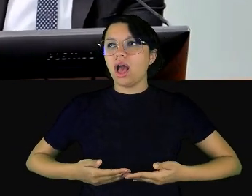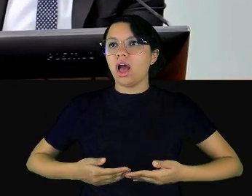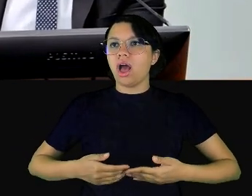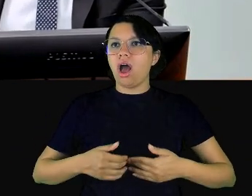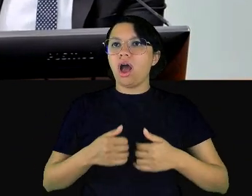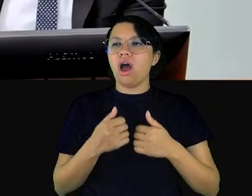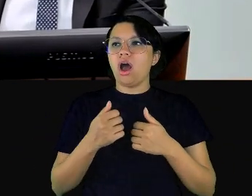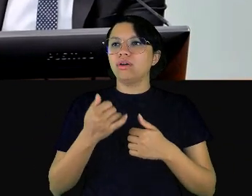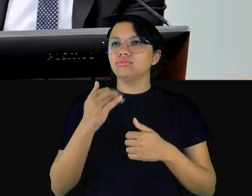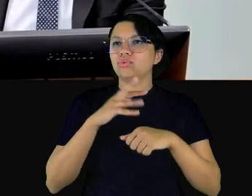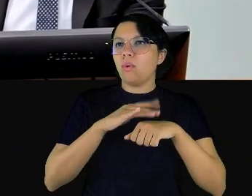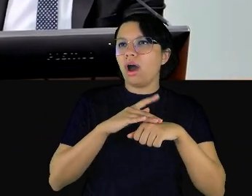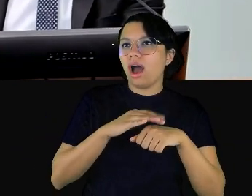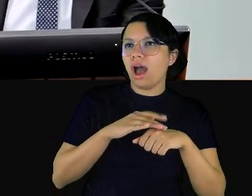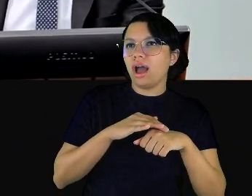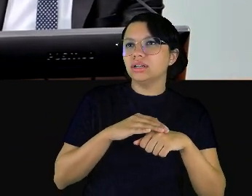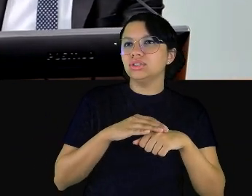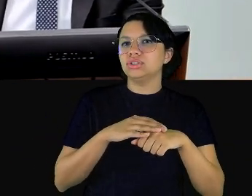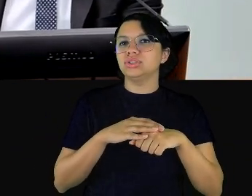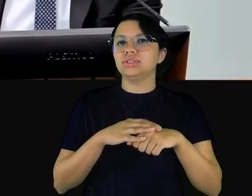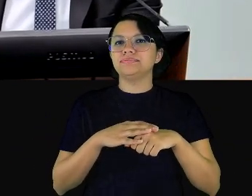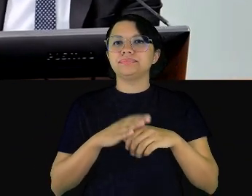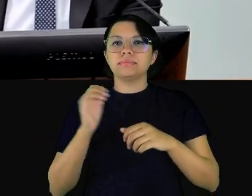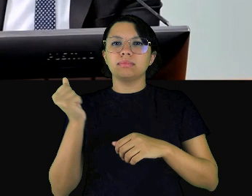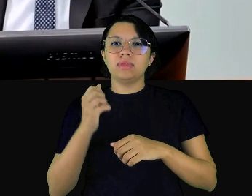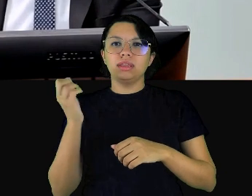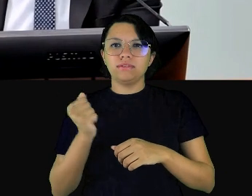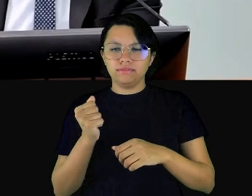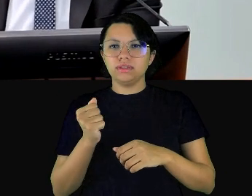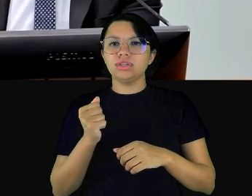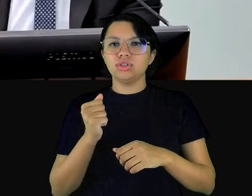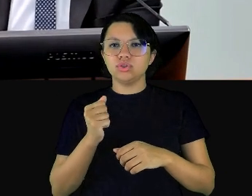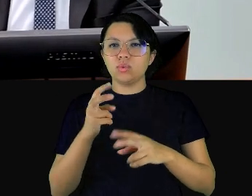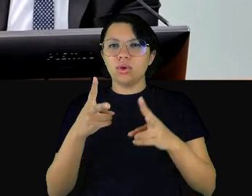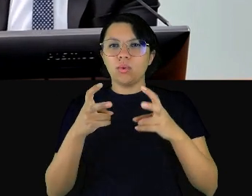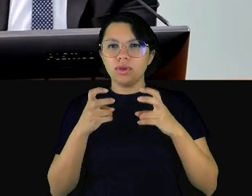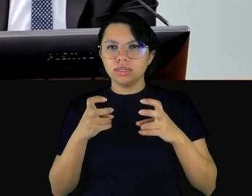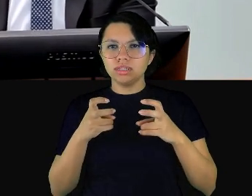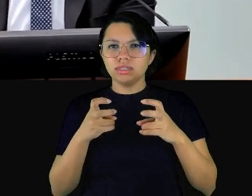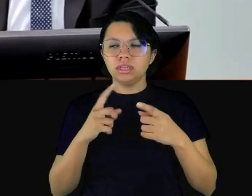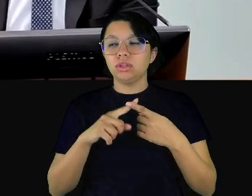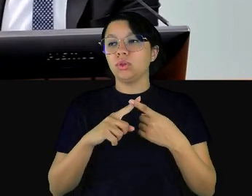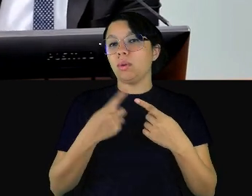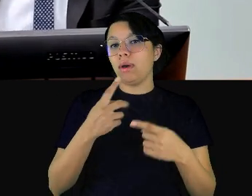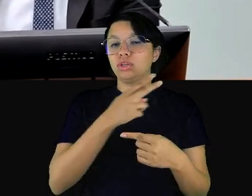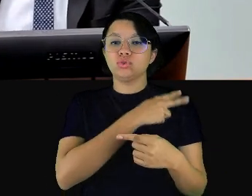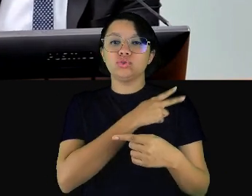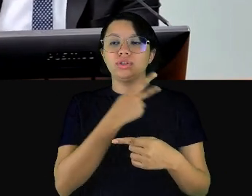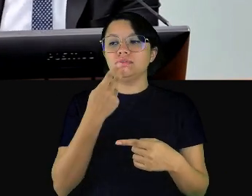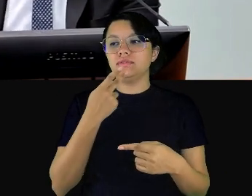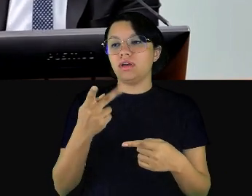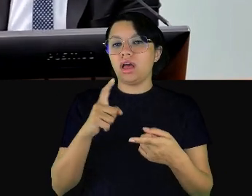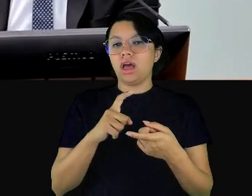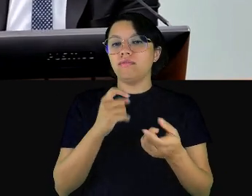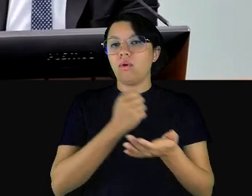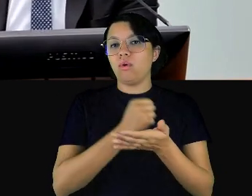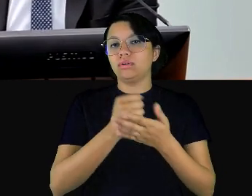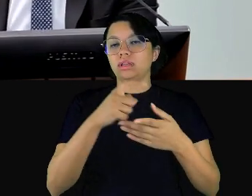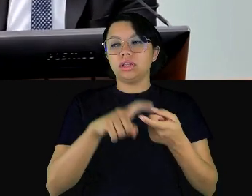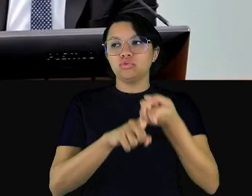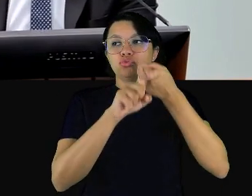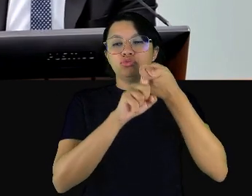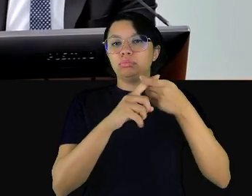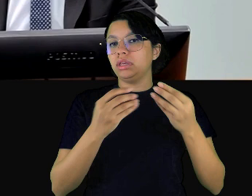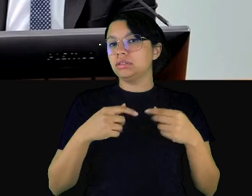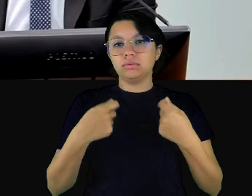trabalhar, benefício reconhecido, o empregador ia lá e cortava o plano de saúde dele, falando: o contrato está suspenso, eu não preciso te dar